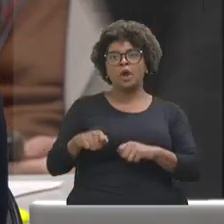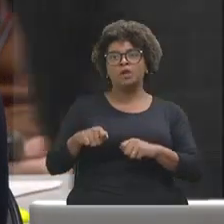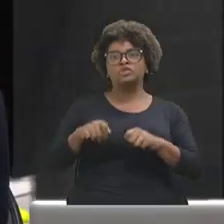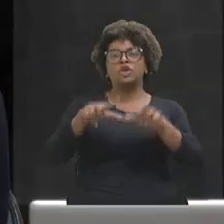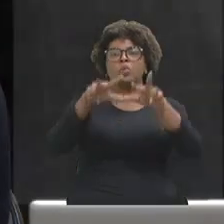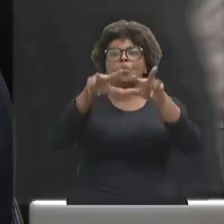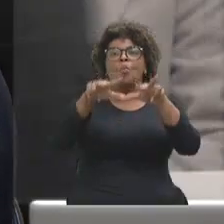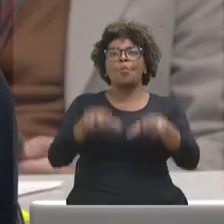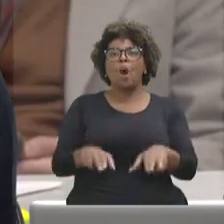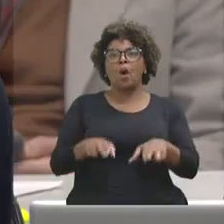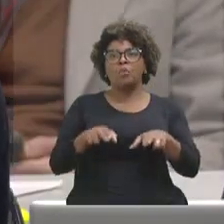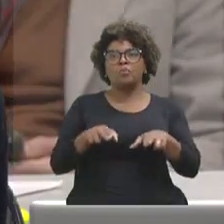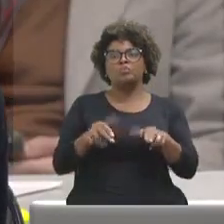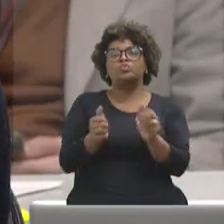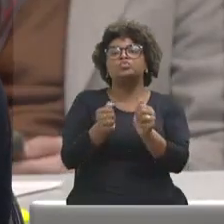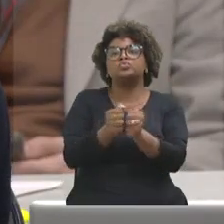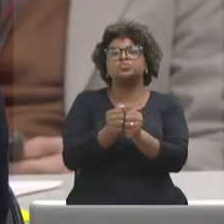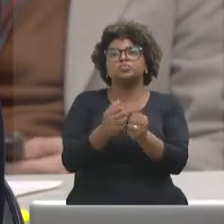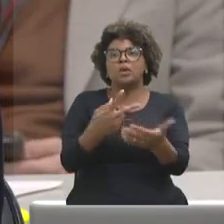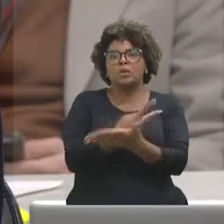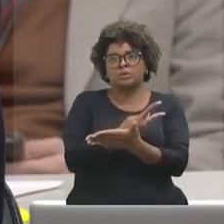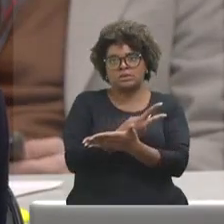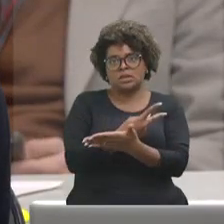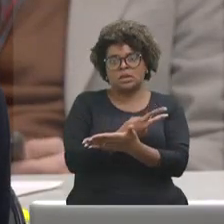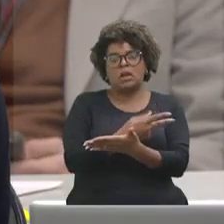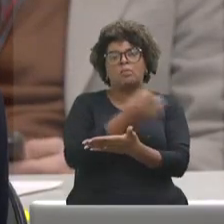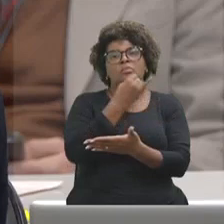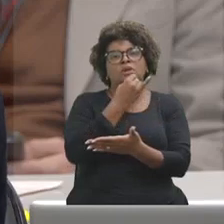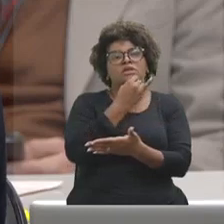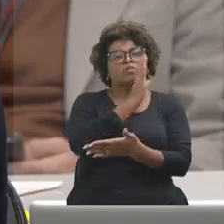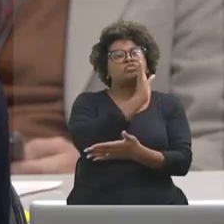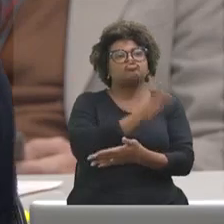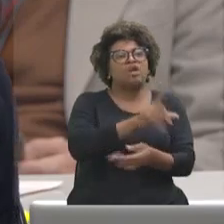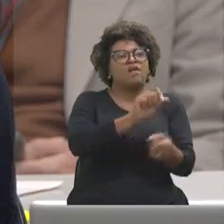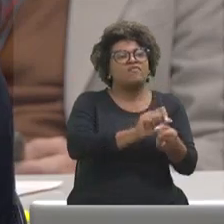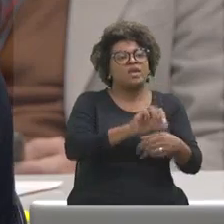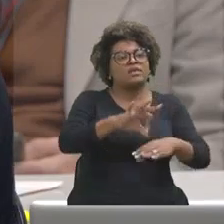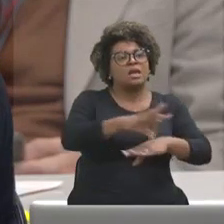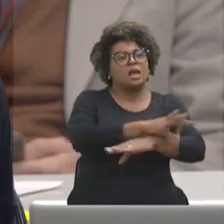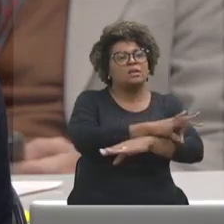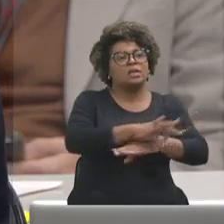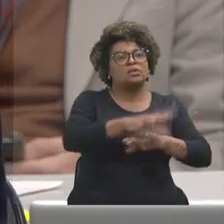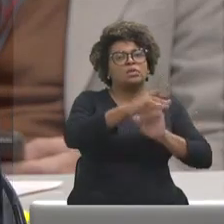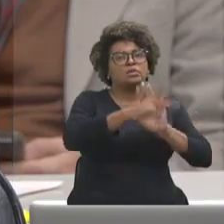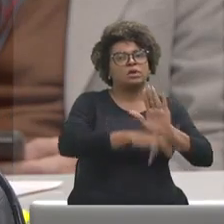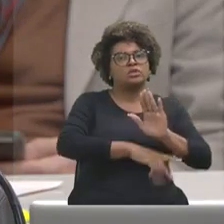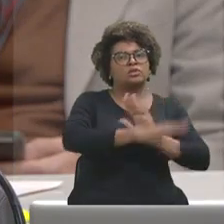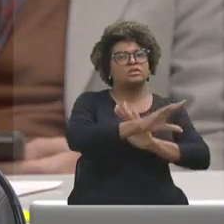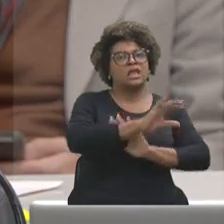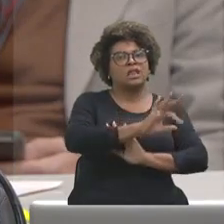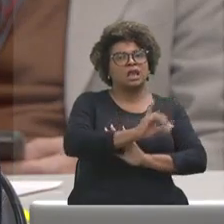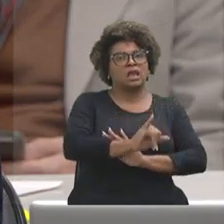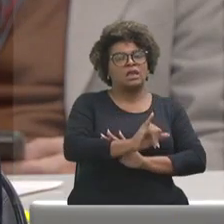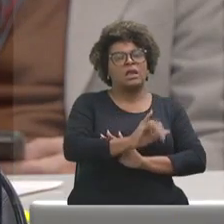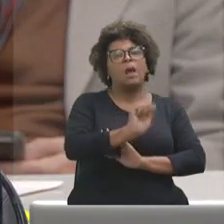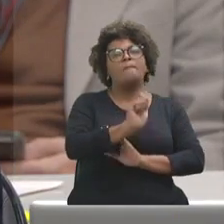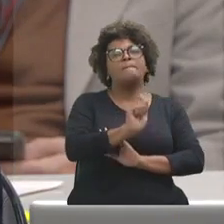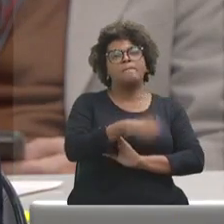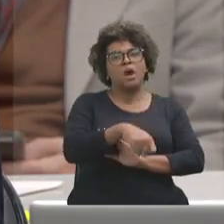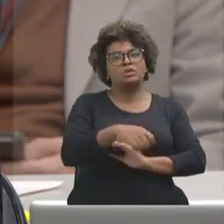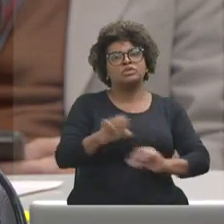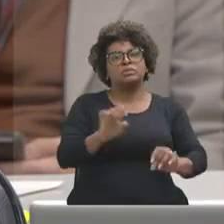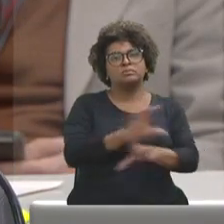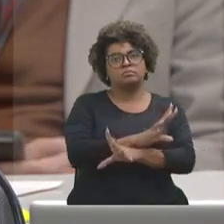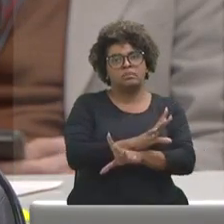arquitetônico do CTI e complementar ele já pode ser executado Então nós vamos conseguir fazer obras concomitantemente